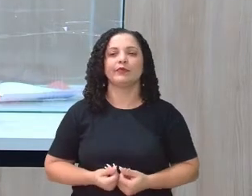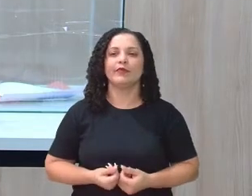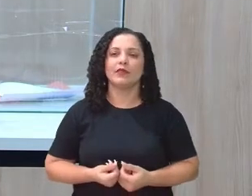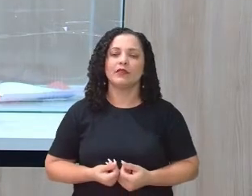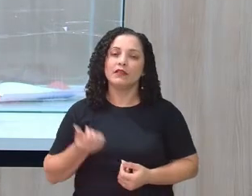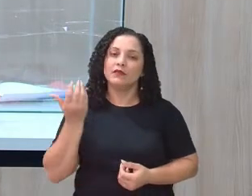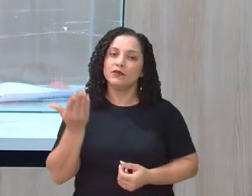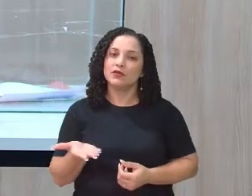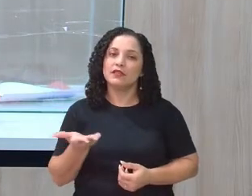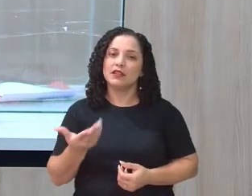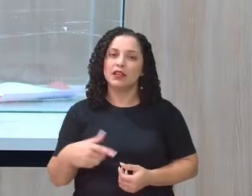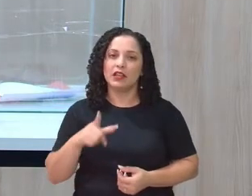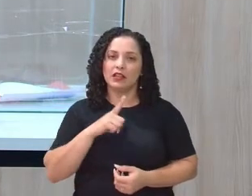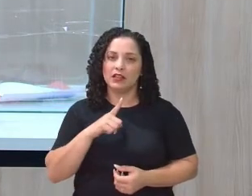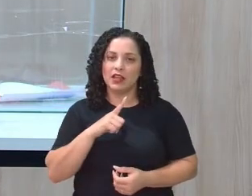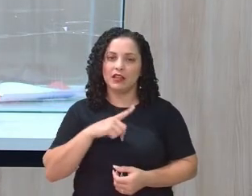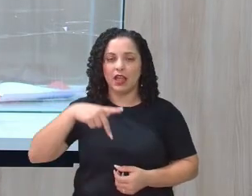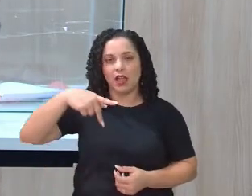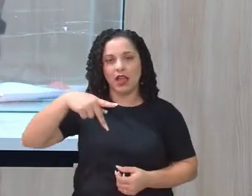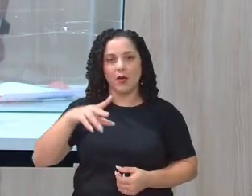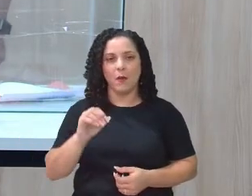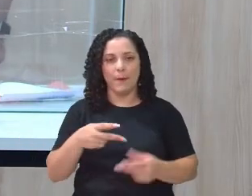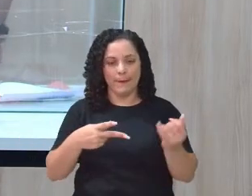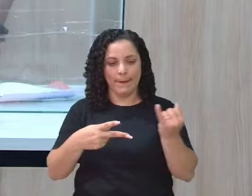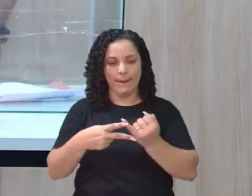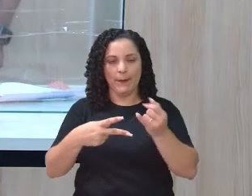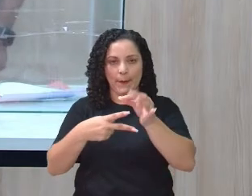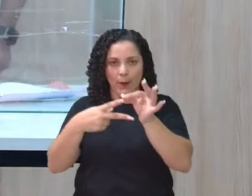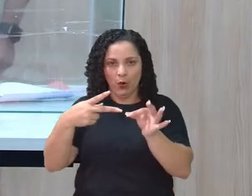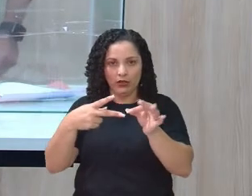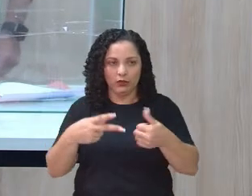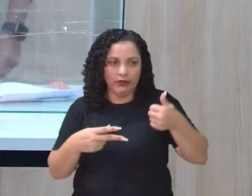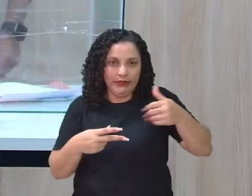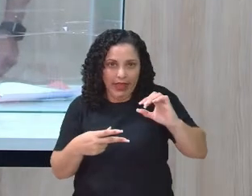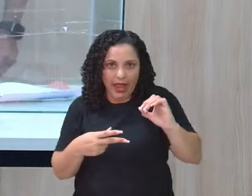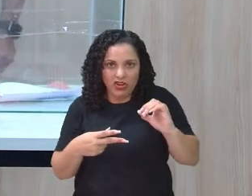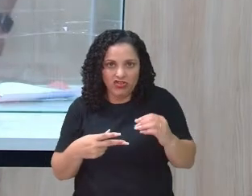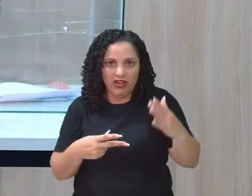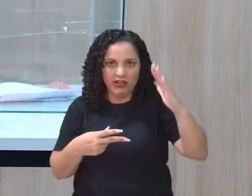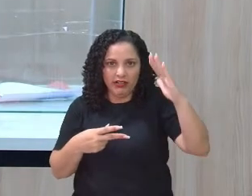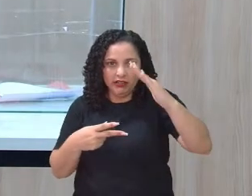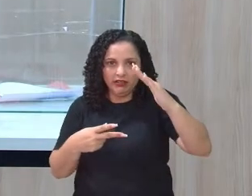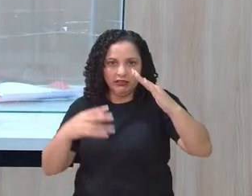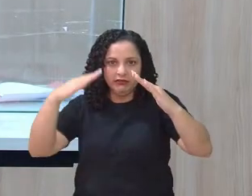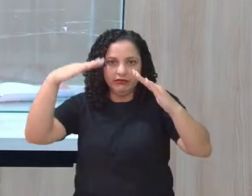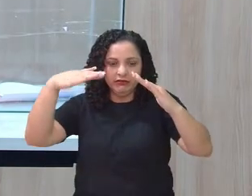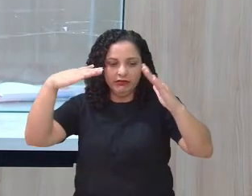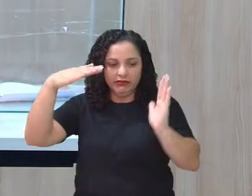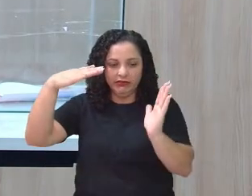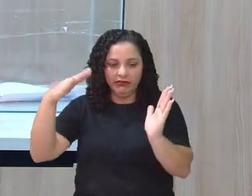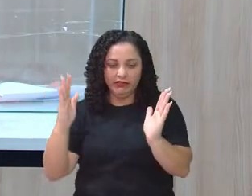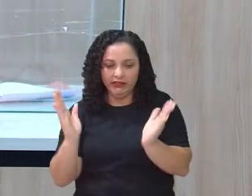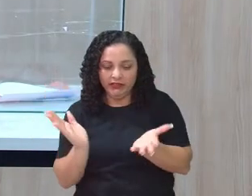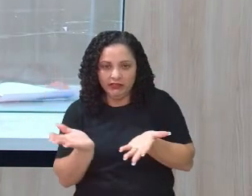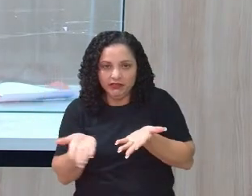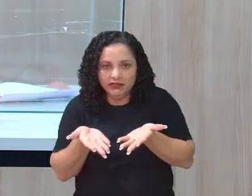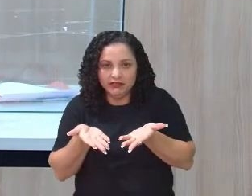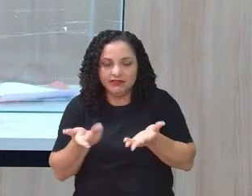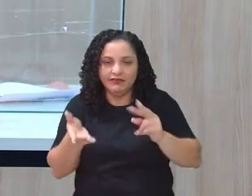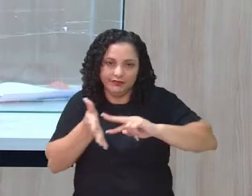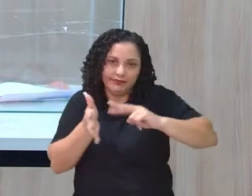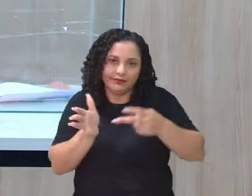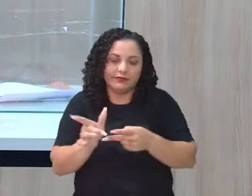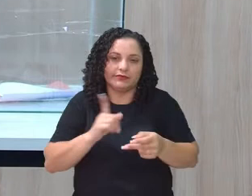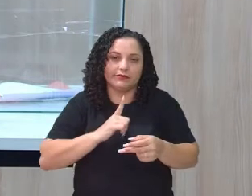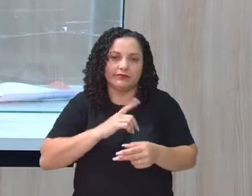pegar aí um polígono que tenha 10 lados, então, se ele tem 10 lados, consequentemente, ele tem 10